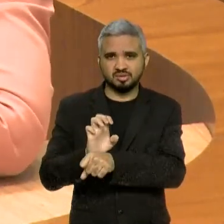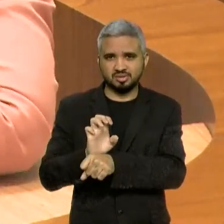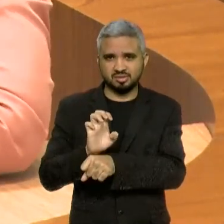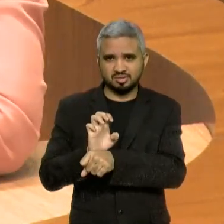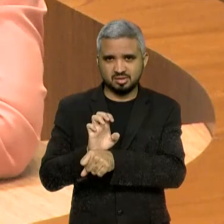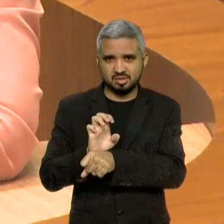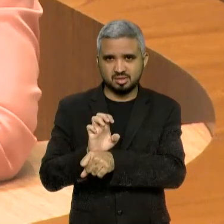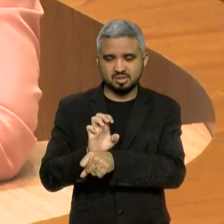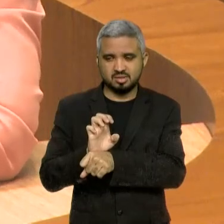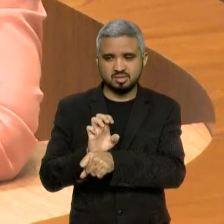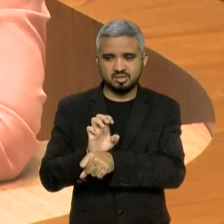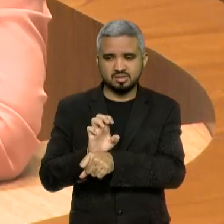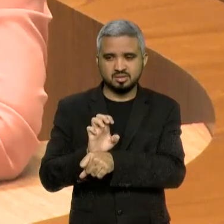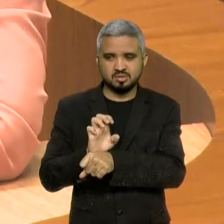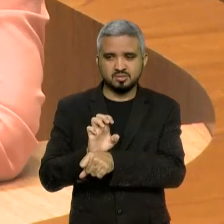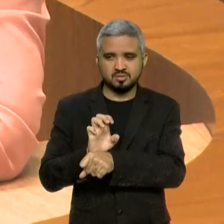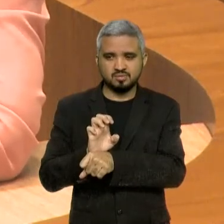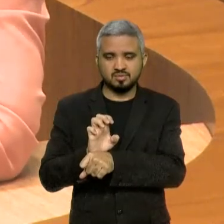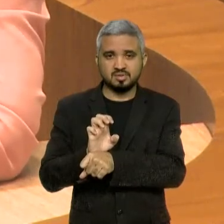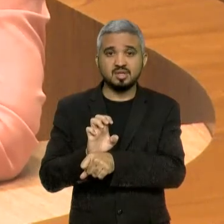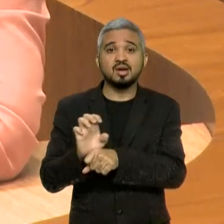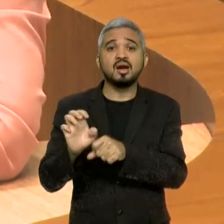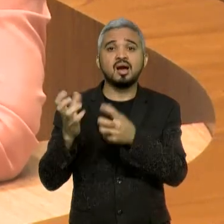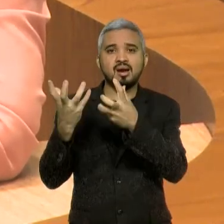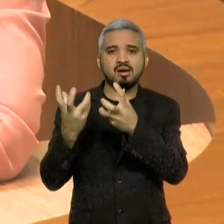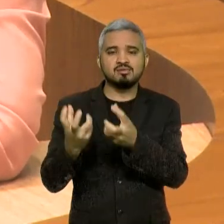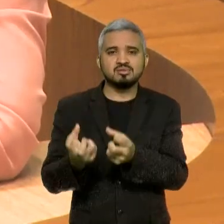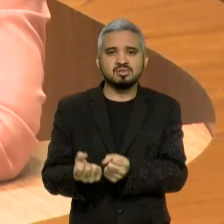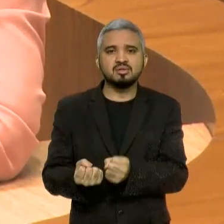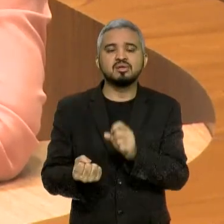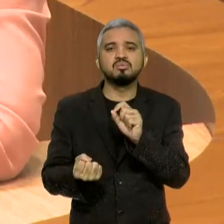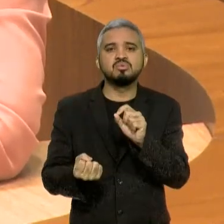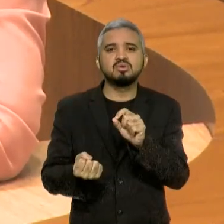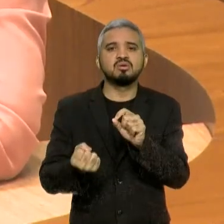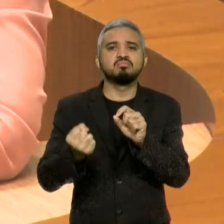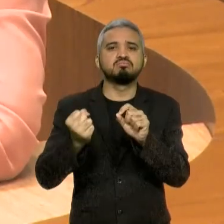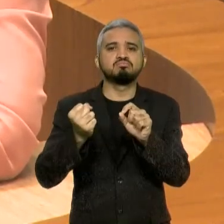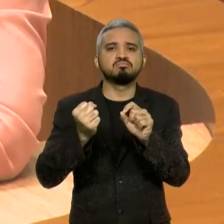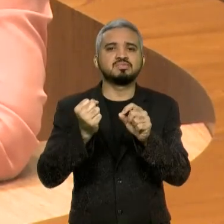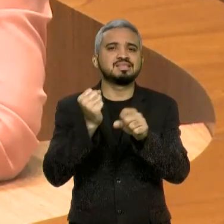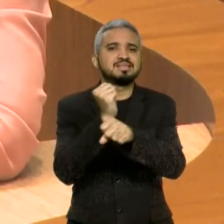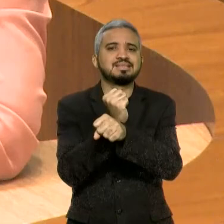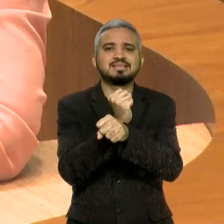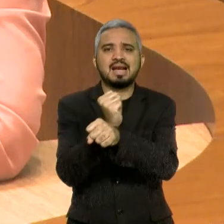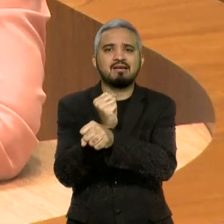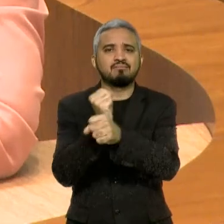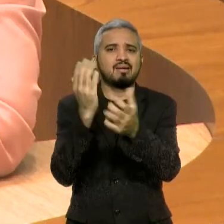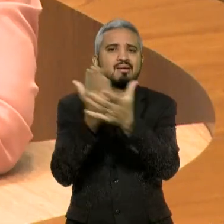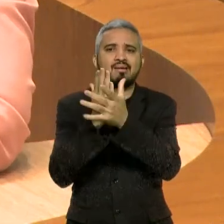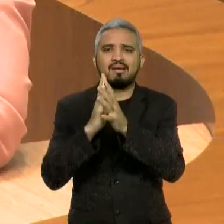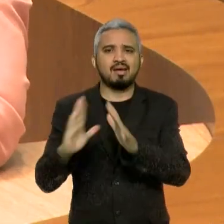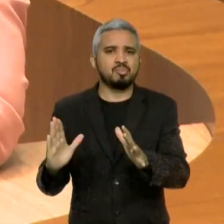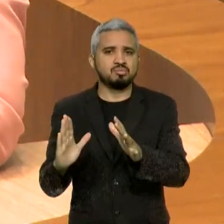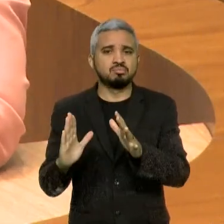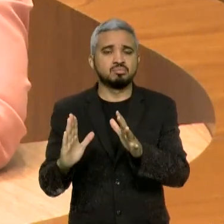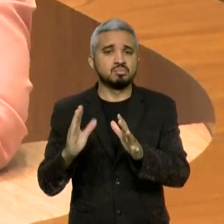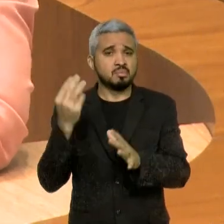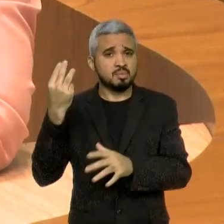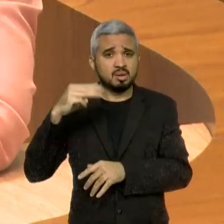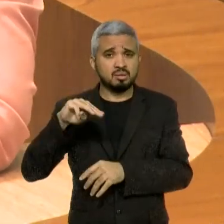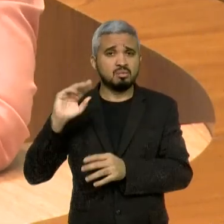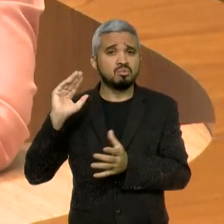a abolição da escravatura a gente sabe que foi muito forte isso e a gente vê